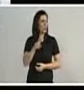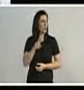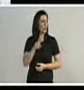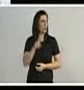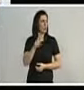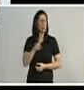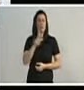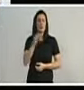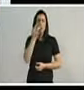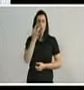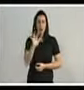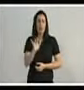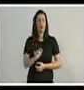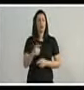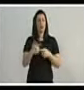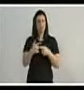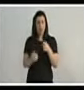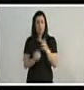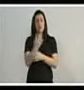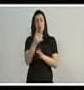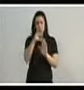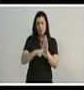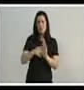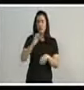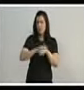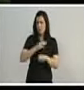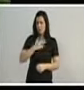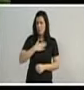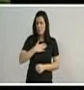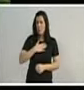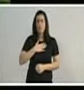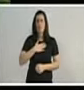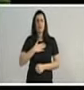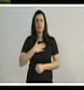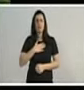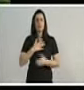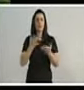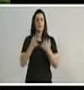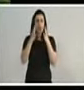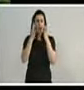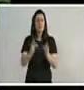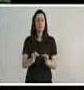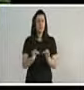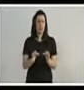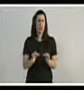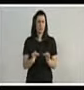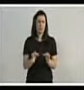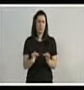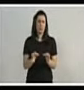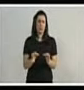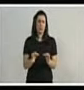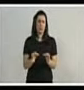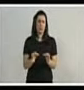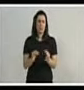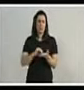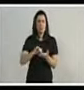dourado que foi instituído aqui em blumenau através de um projeto de lei de minha autoria onde gostaria de solicitar uma atenção maior por parte da secretaria de